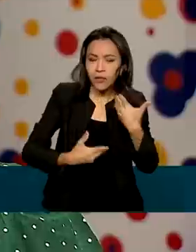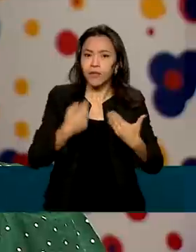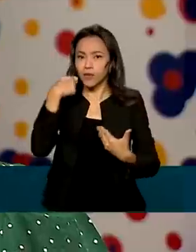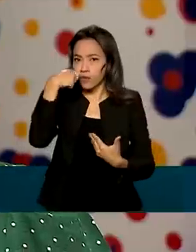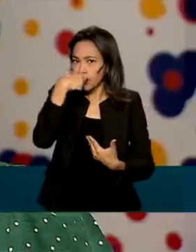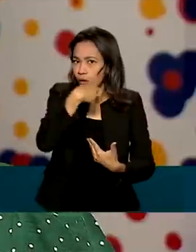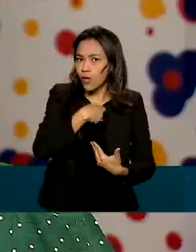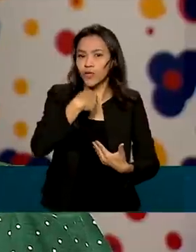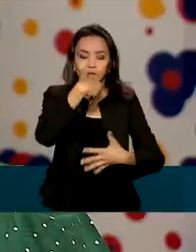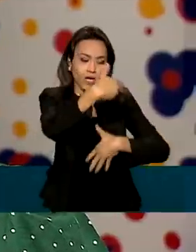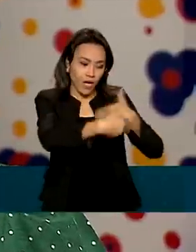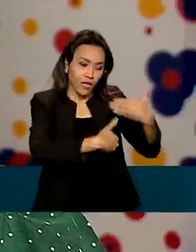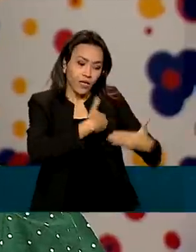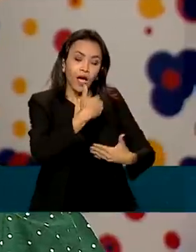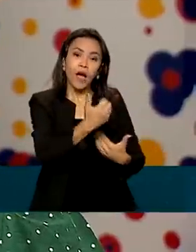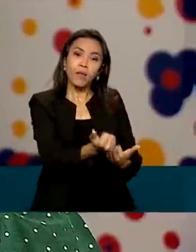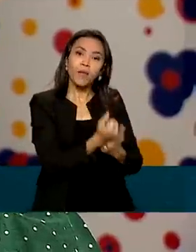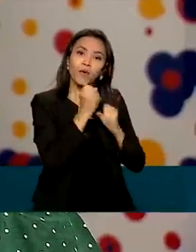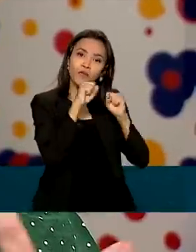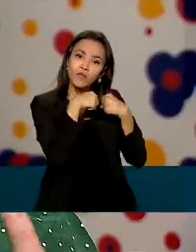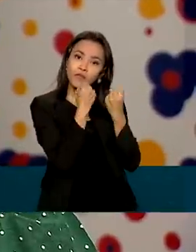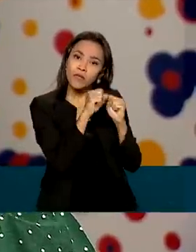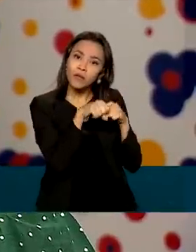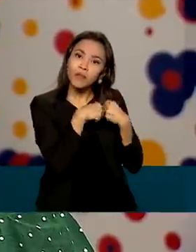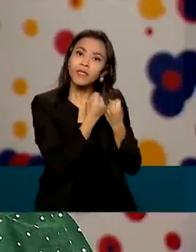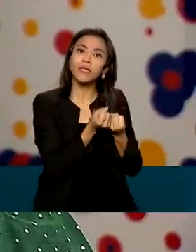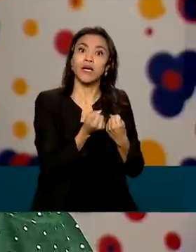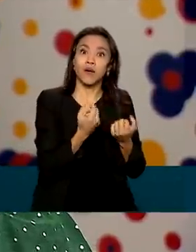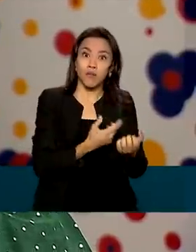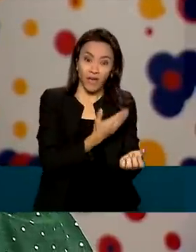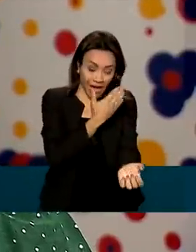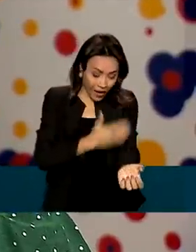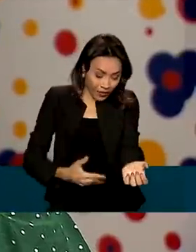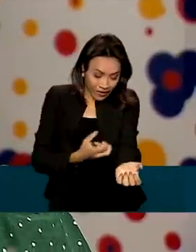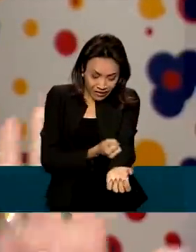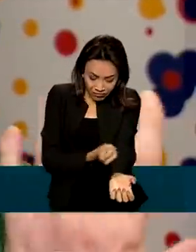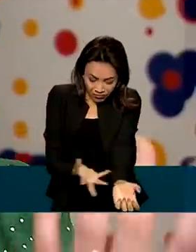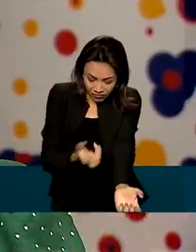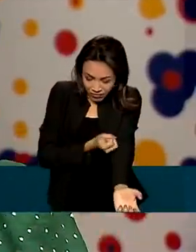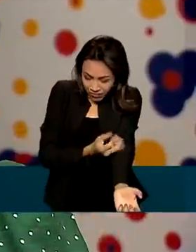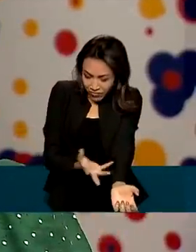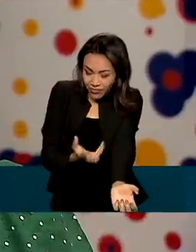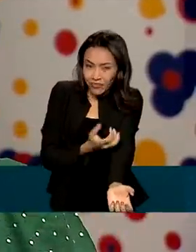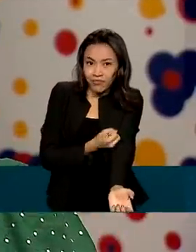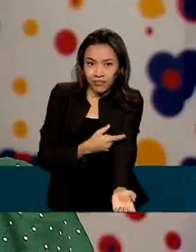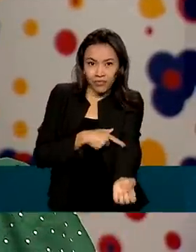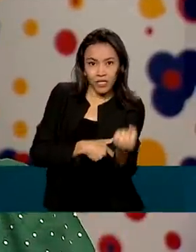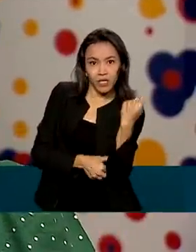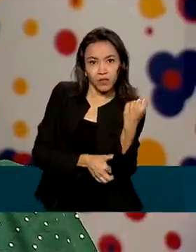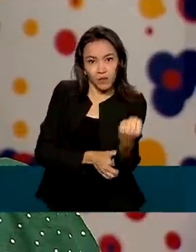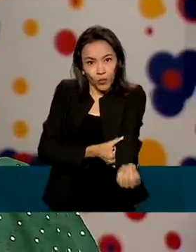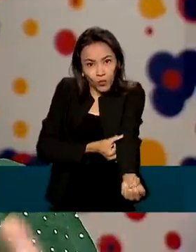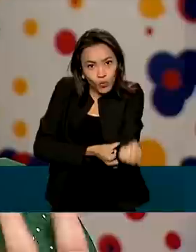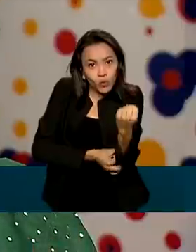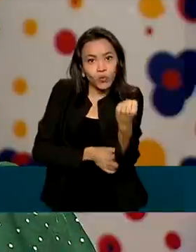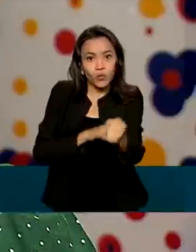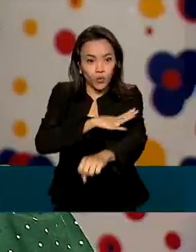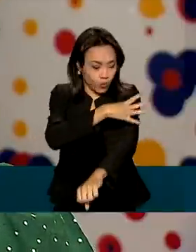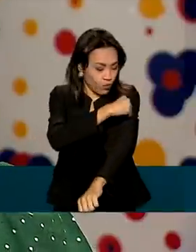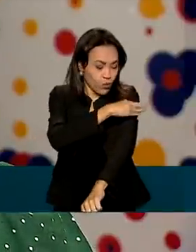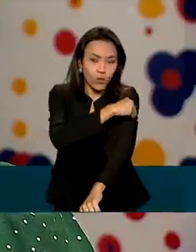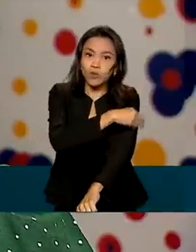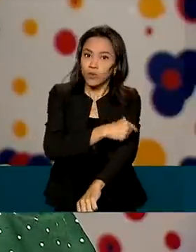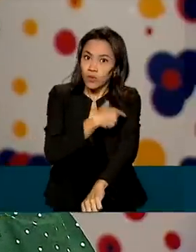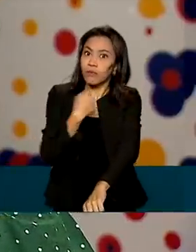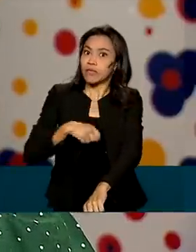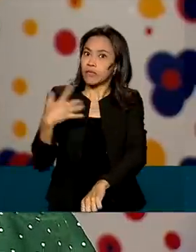odontológico, tem um apoio de fisioterapia, porque como os sangramentos ocorrem mais em articulação e músculo, a gente precisa ter